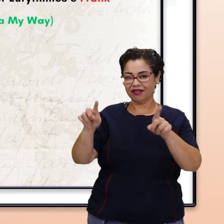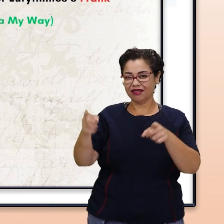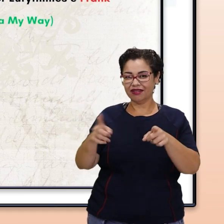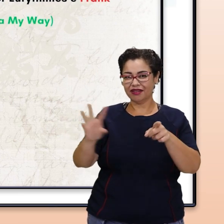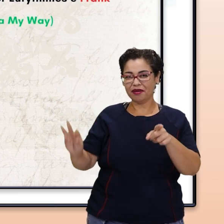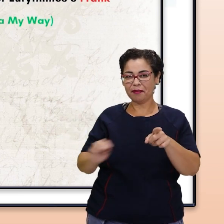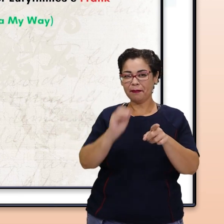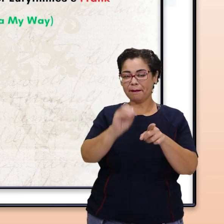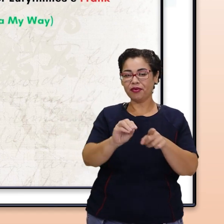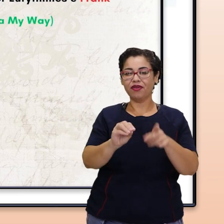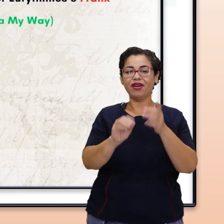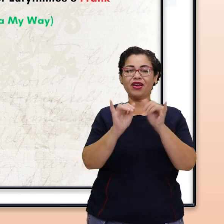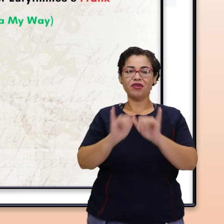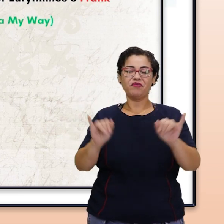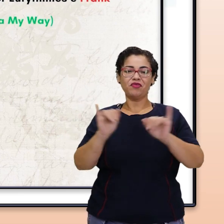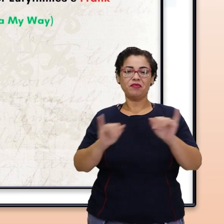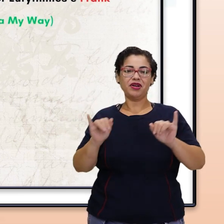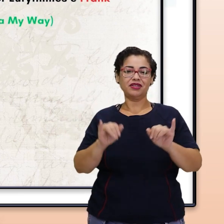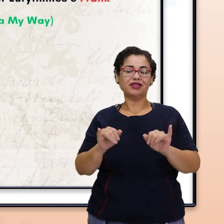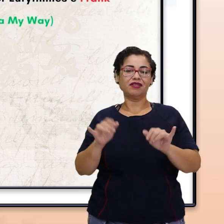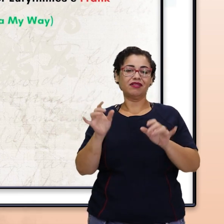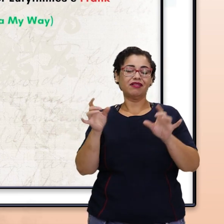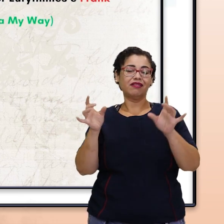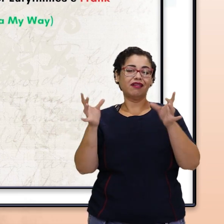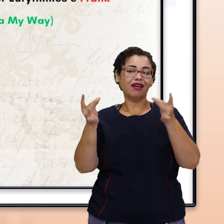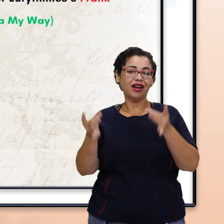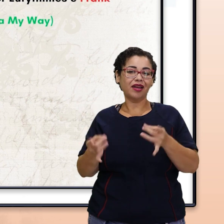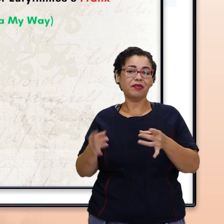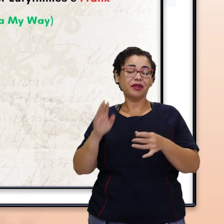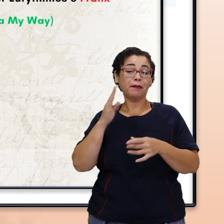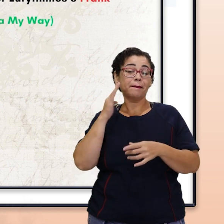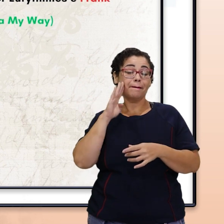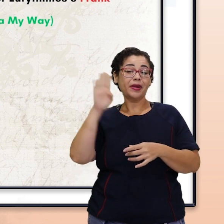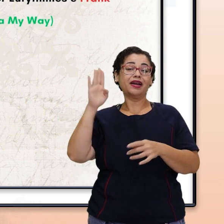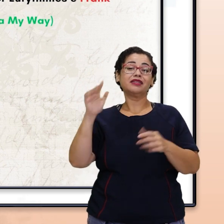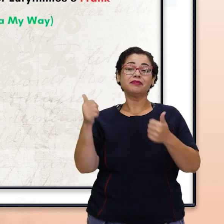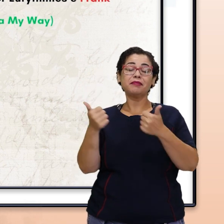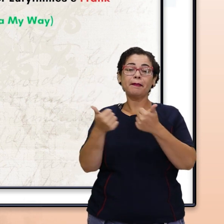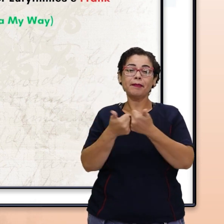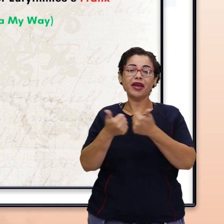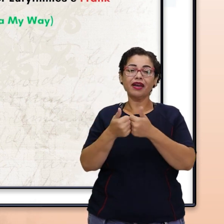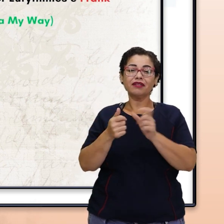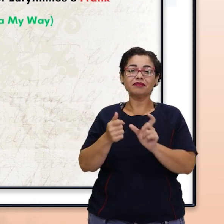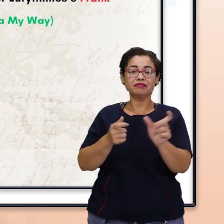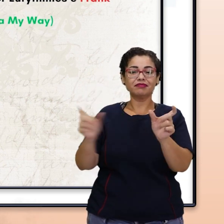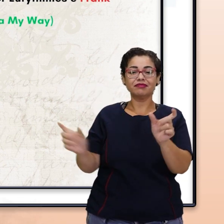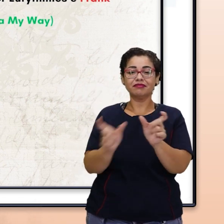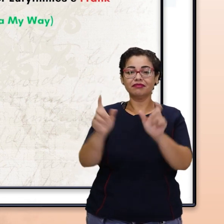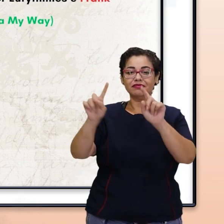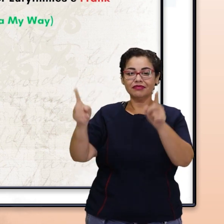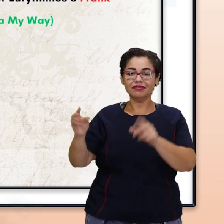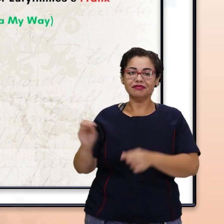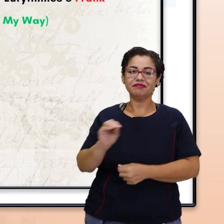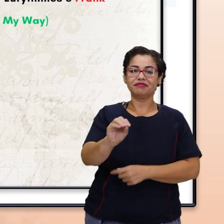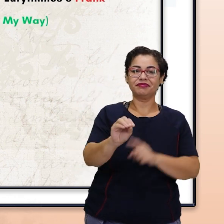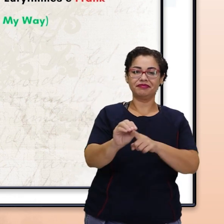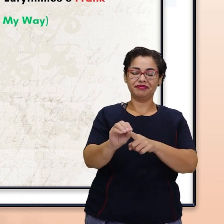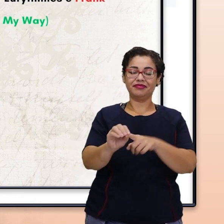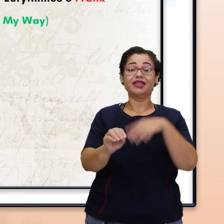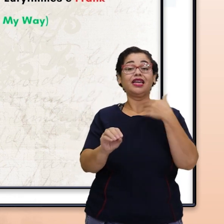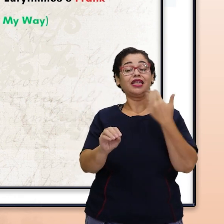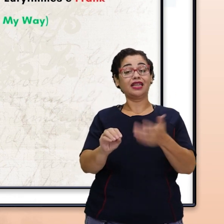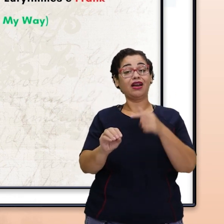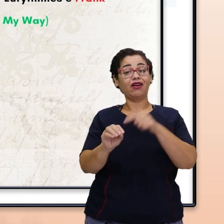adicionar alguma informação sobre o elemento textual mais próximo que acabar de ser inserido no texto.